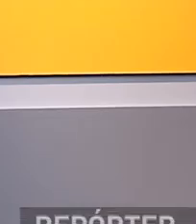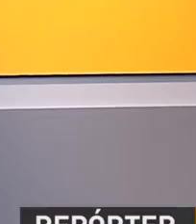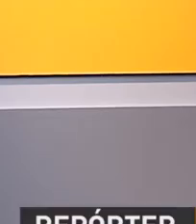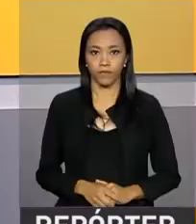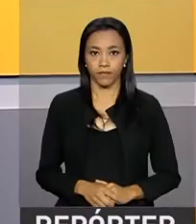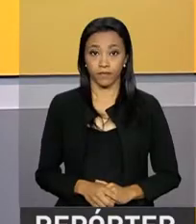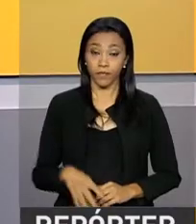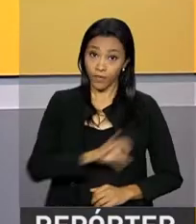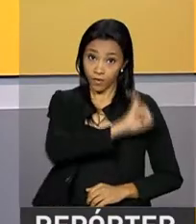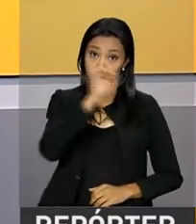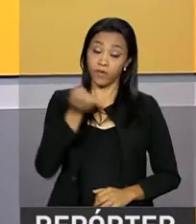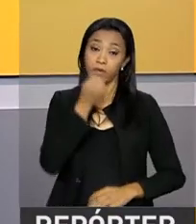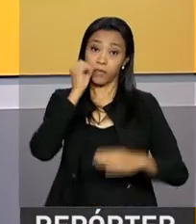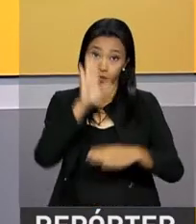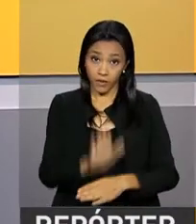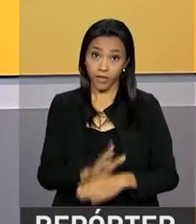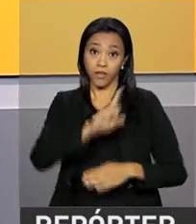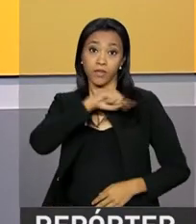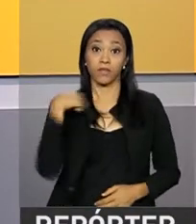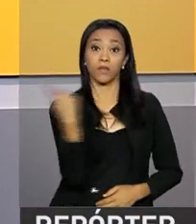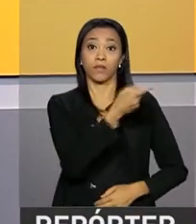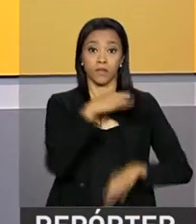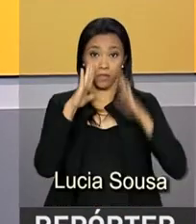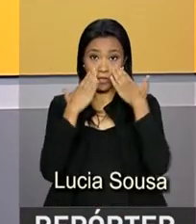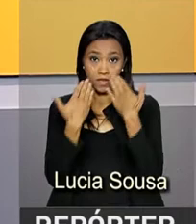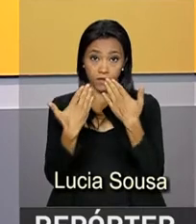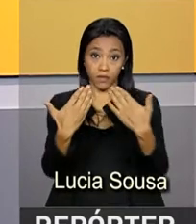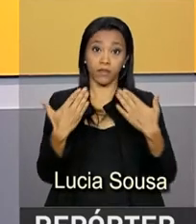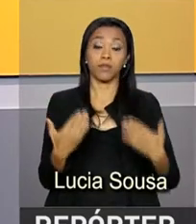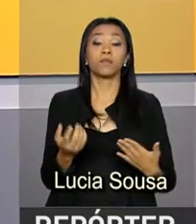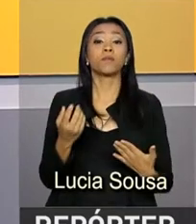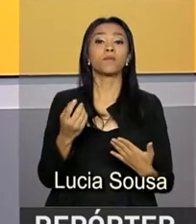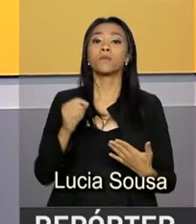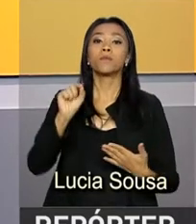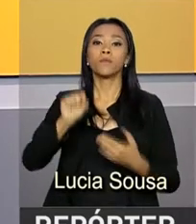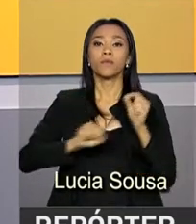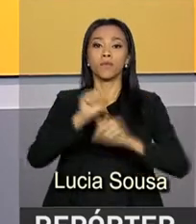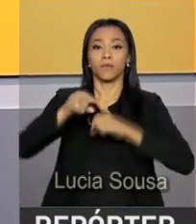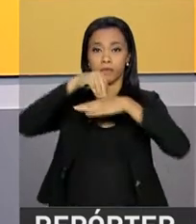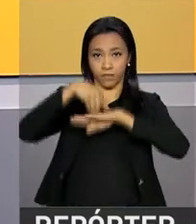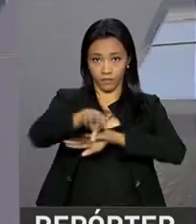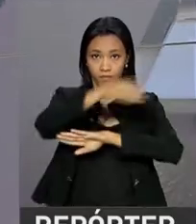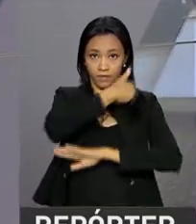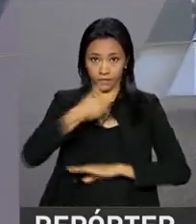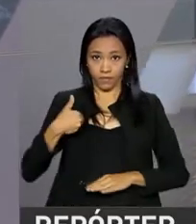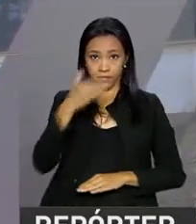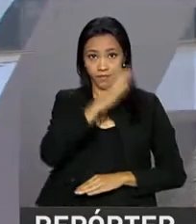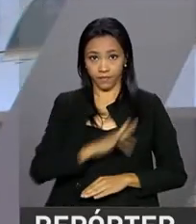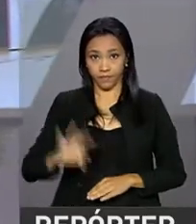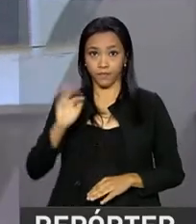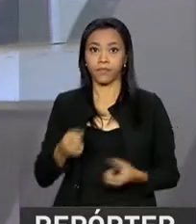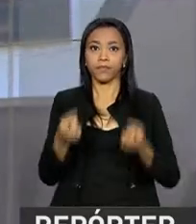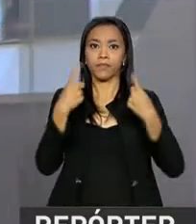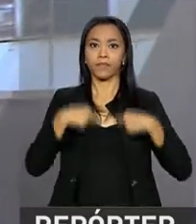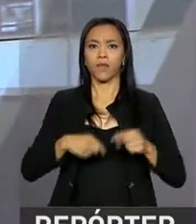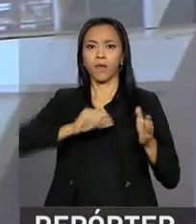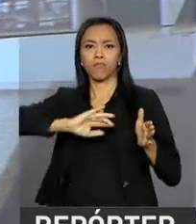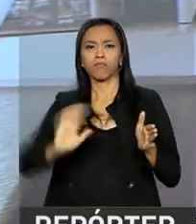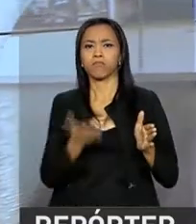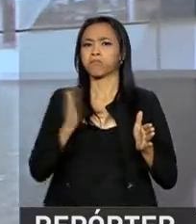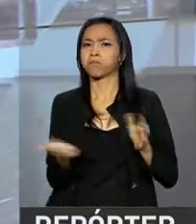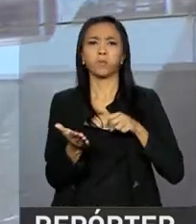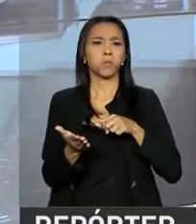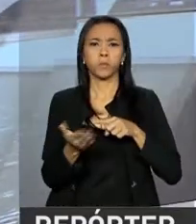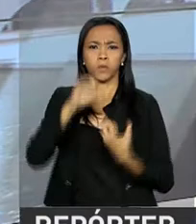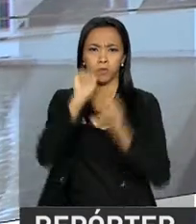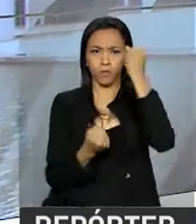olá boa tarde reporter ben está de volta com as notícias do governo federal a produção de veículos aumentou